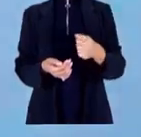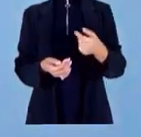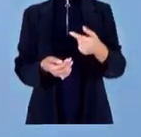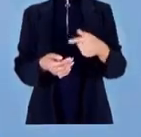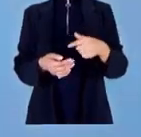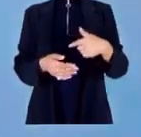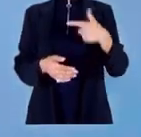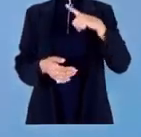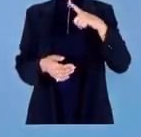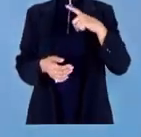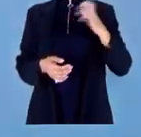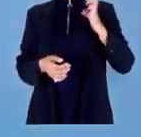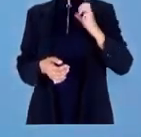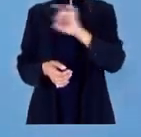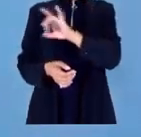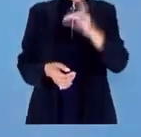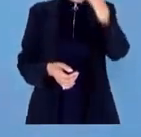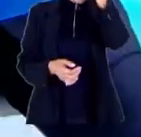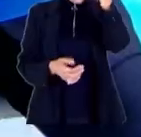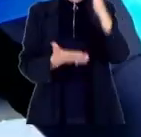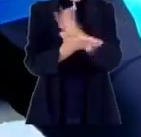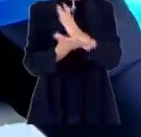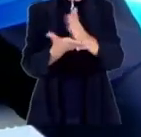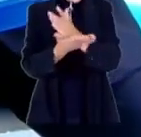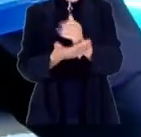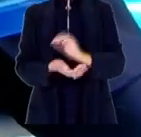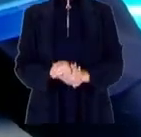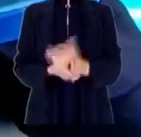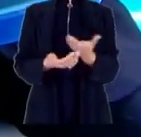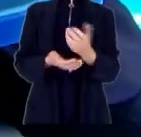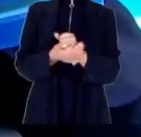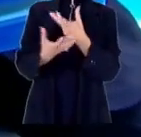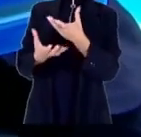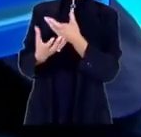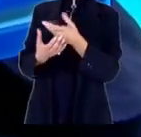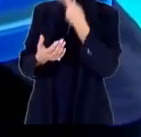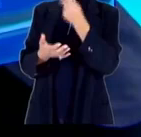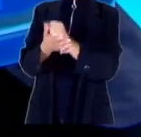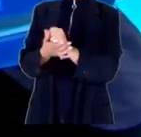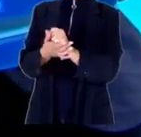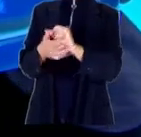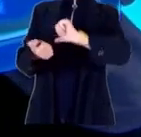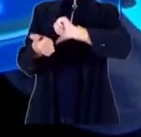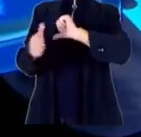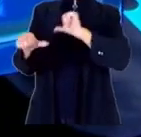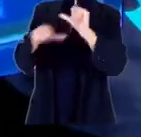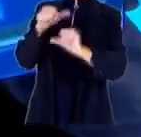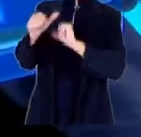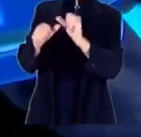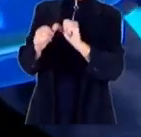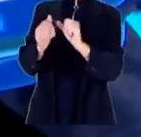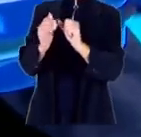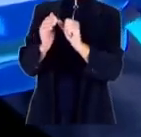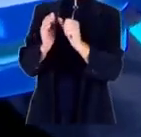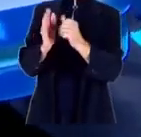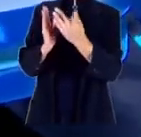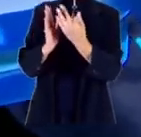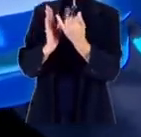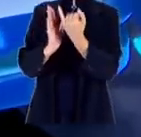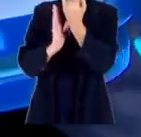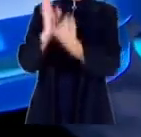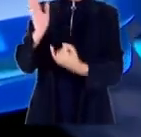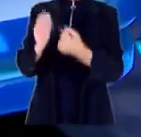essa riqueza para cada cidadão brasileiro quer fazer a reforma tributária a você né Você é muito nova chamada senhora